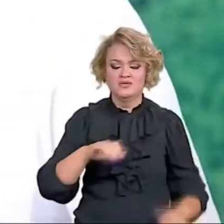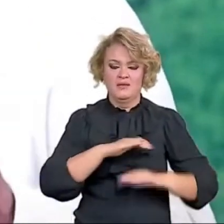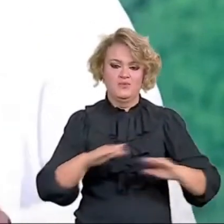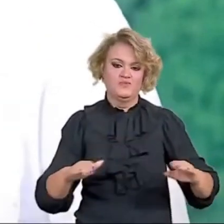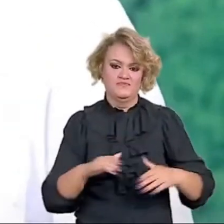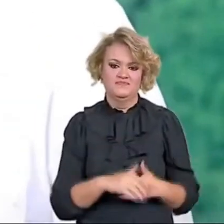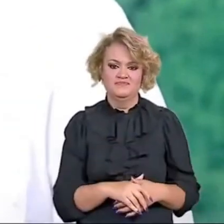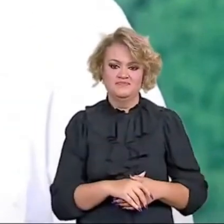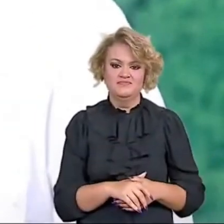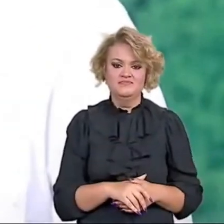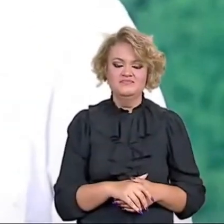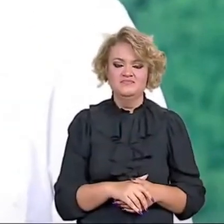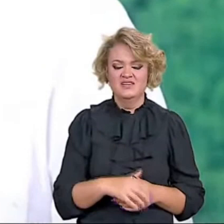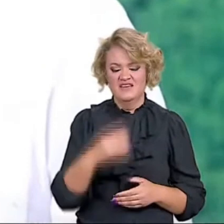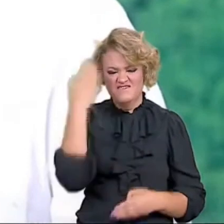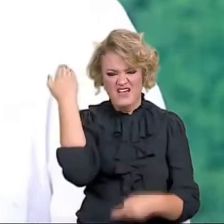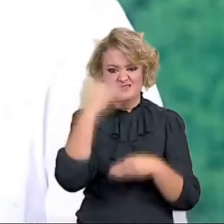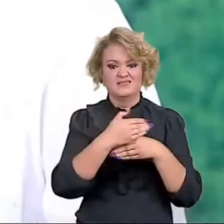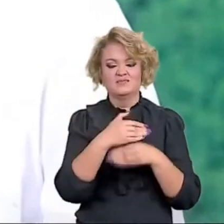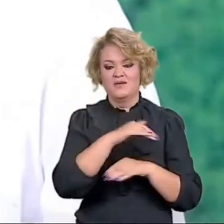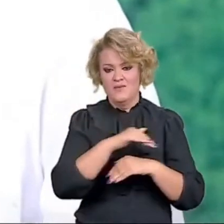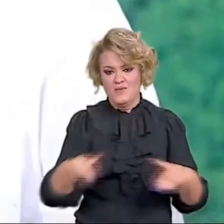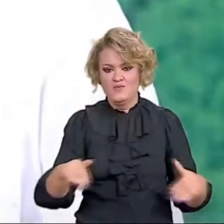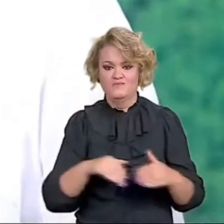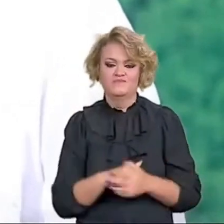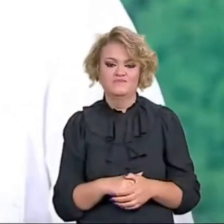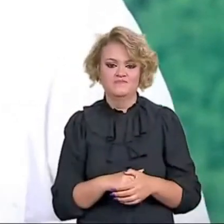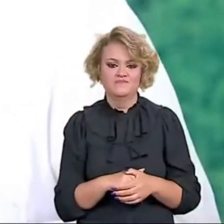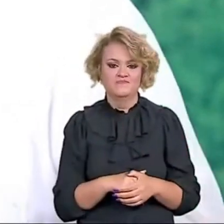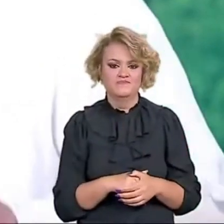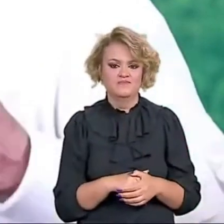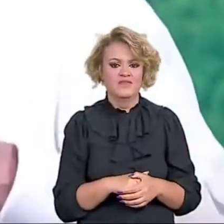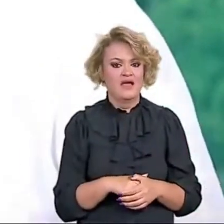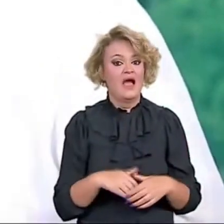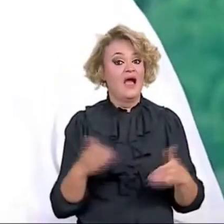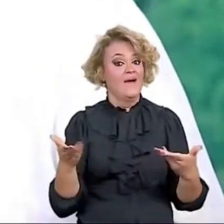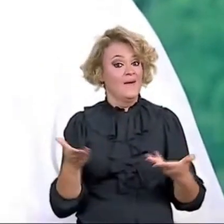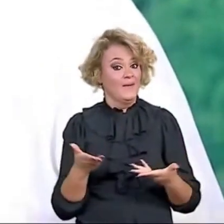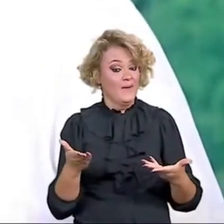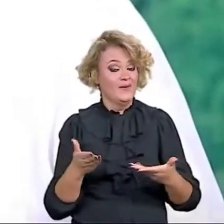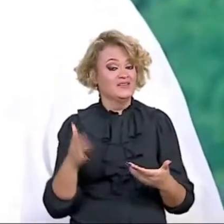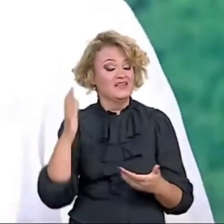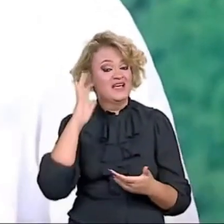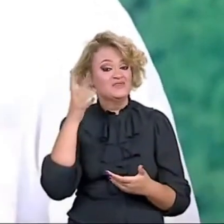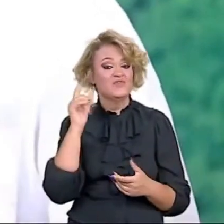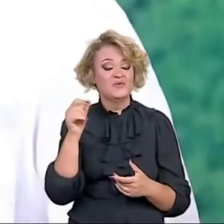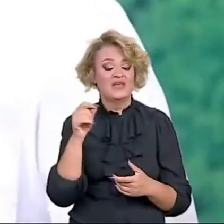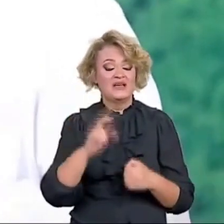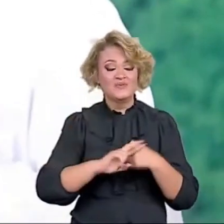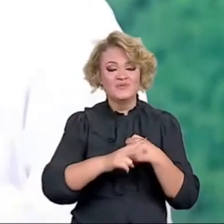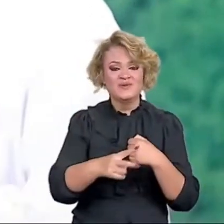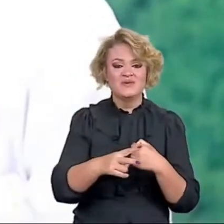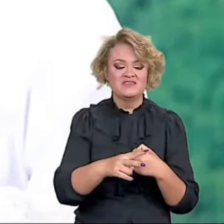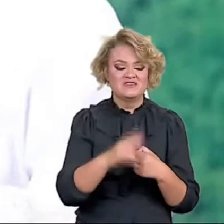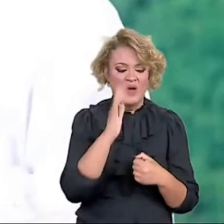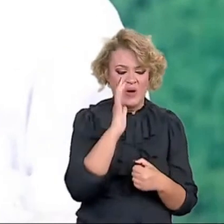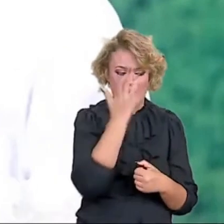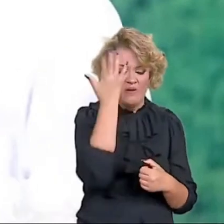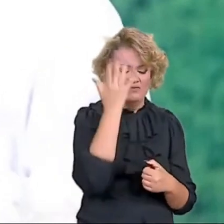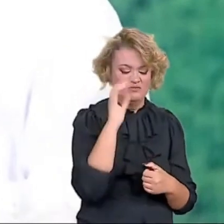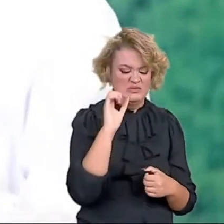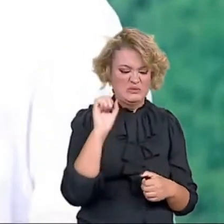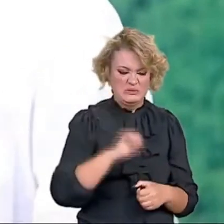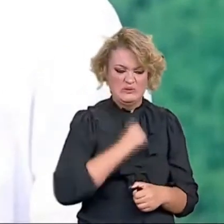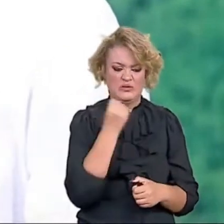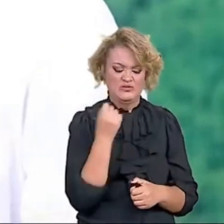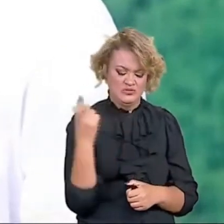O fascismo nós já derrotamos. Agora é preciso derrotar as sequelas do fascismo que foi derrotada no